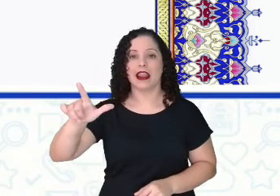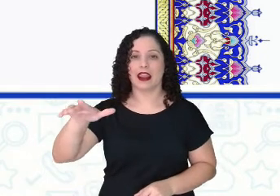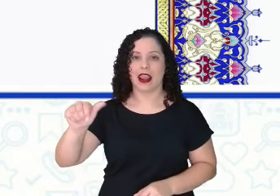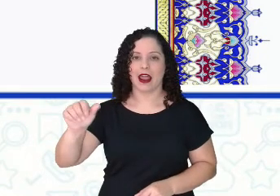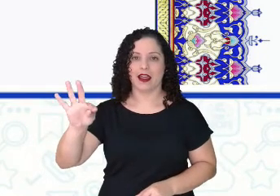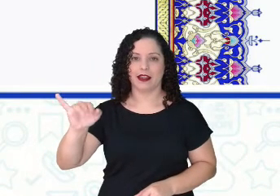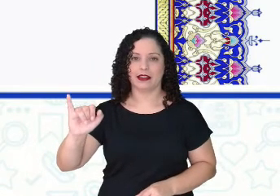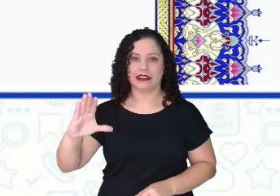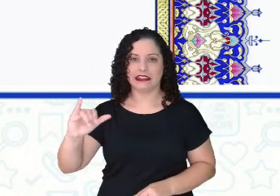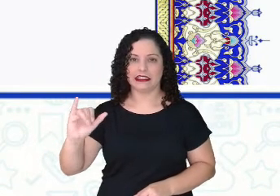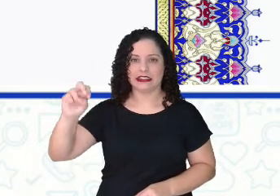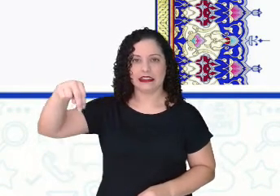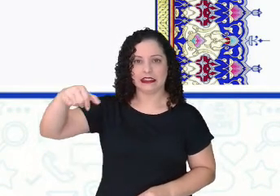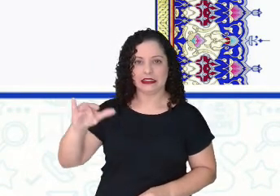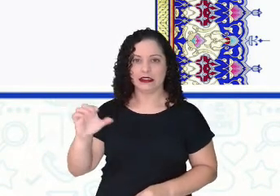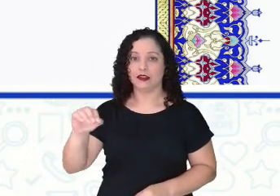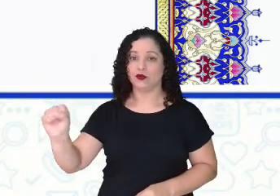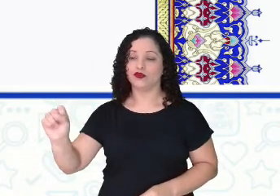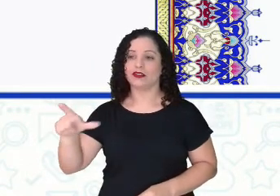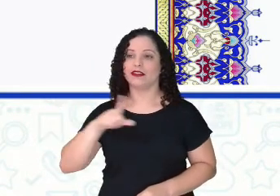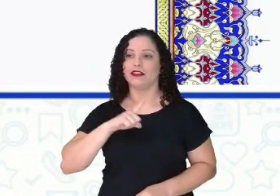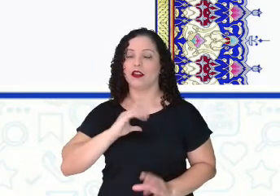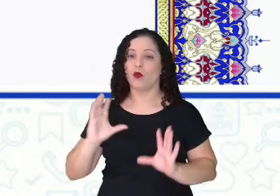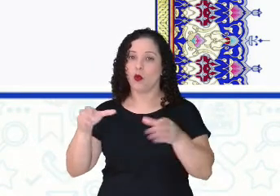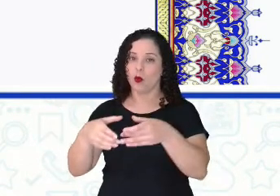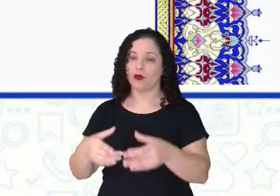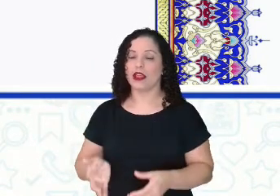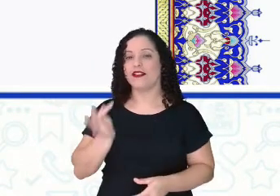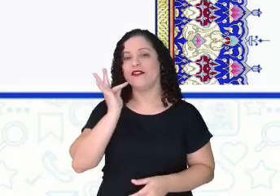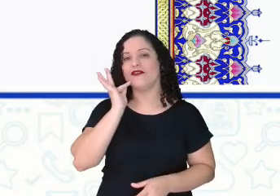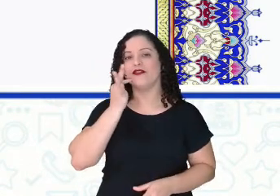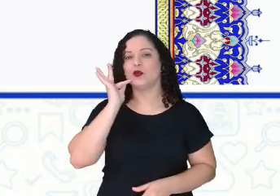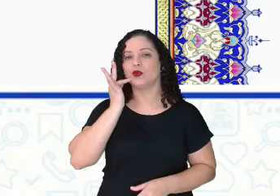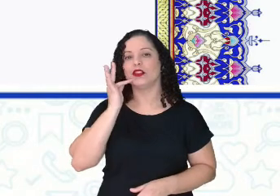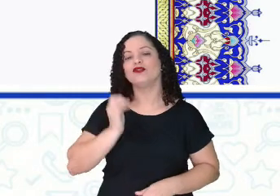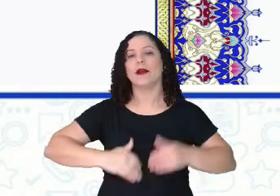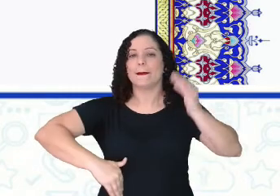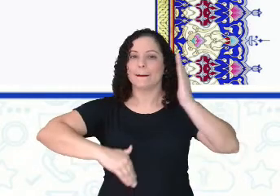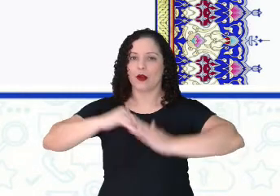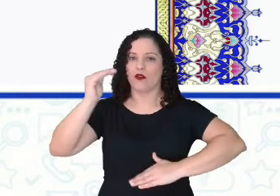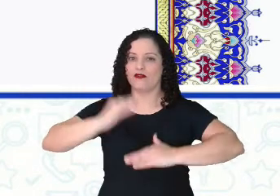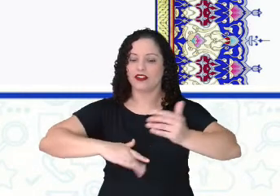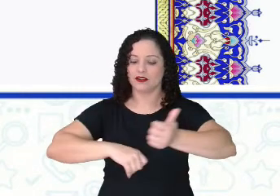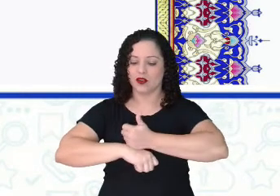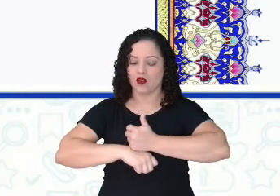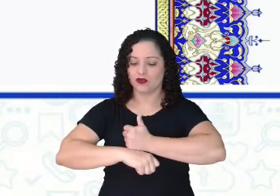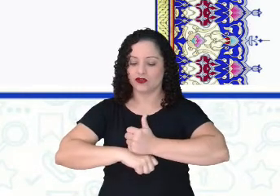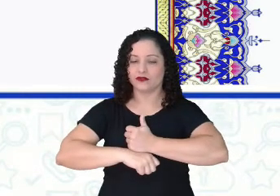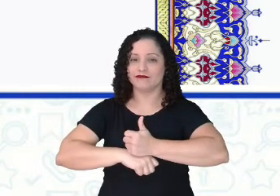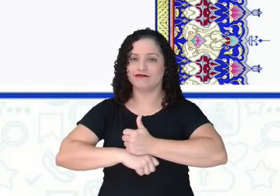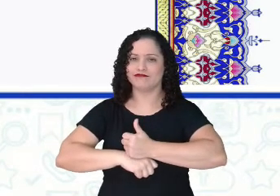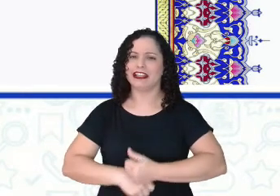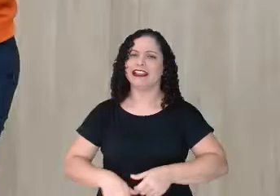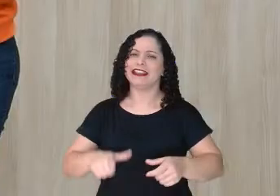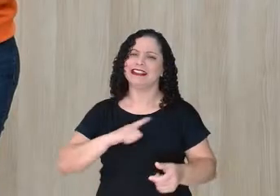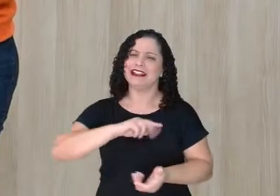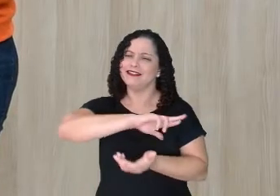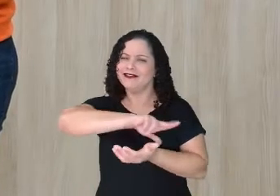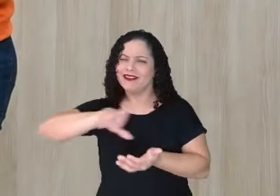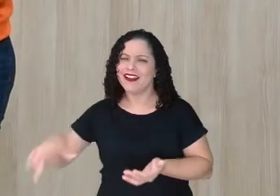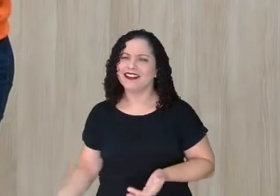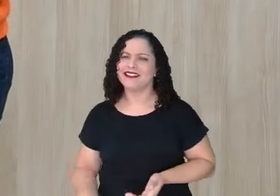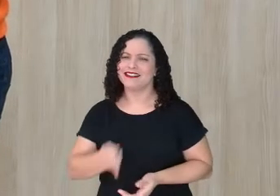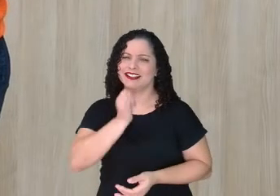frutas, nós temos aqui as profissões, e aí eu não coloquei todos os exemplos, porque o nosso tempo